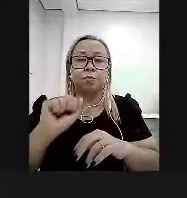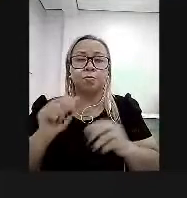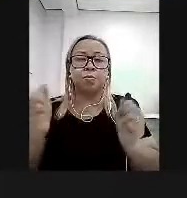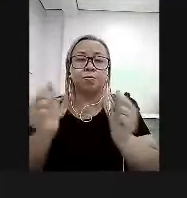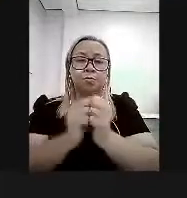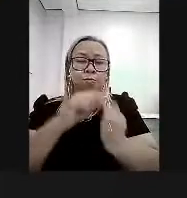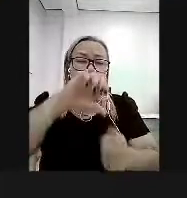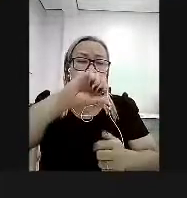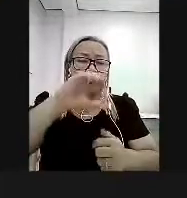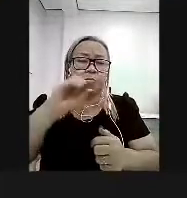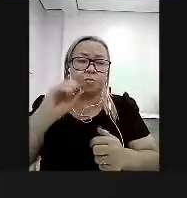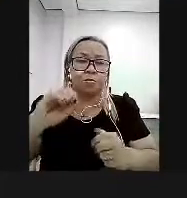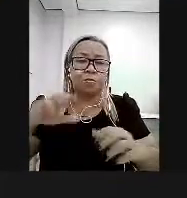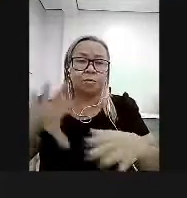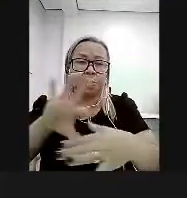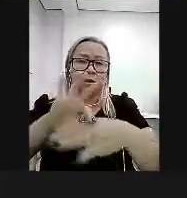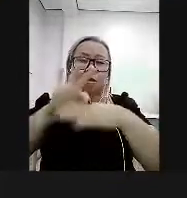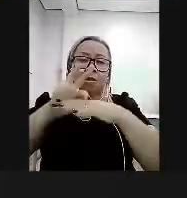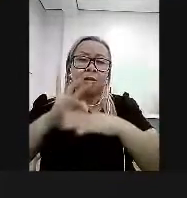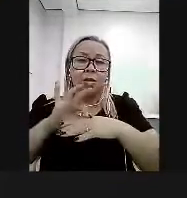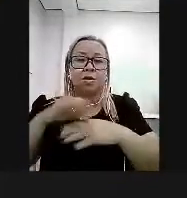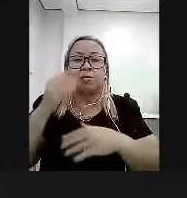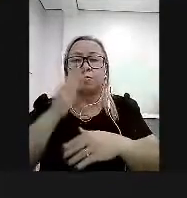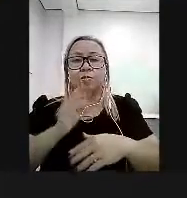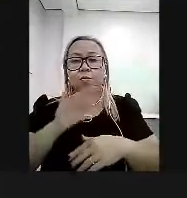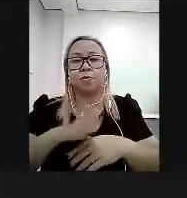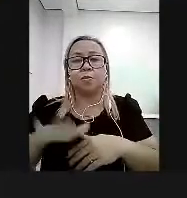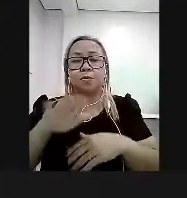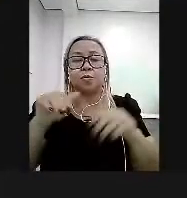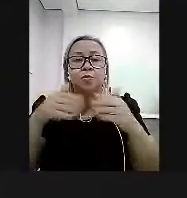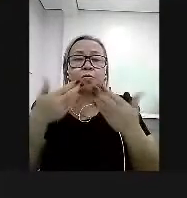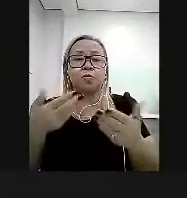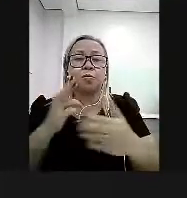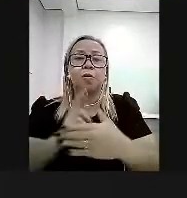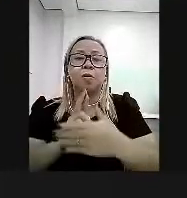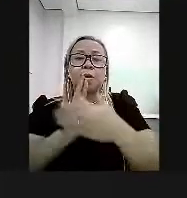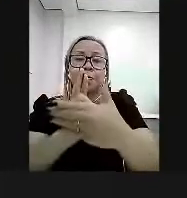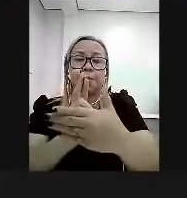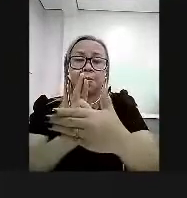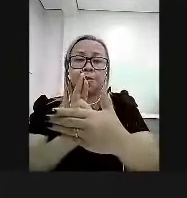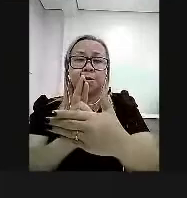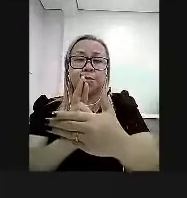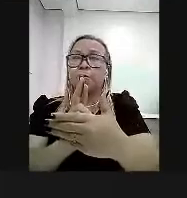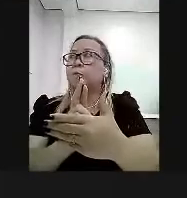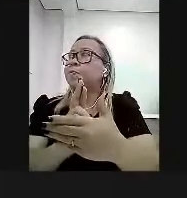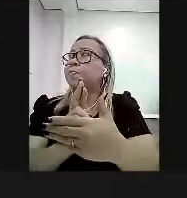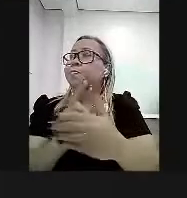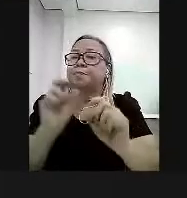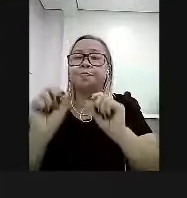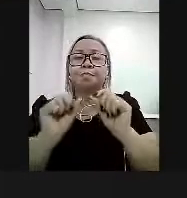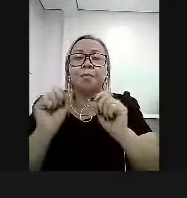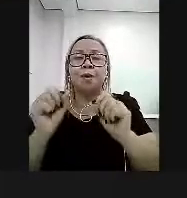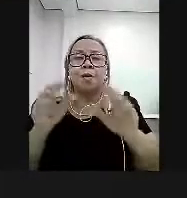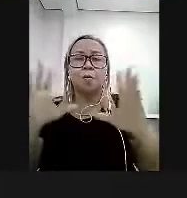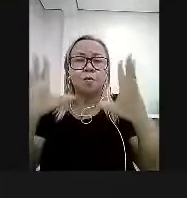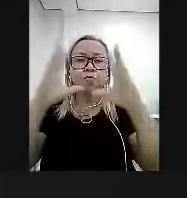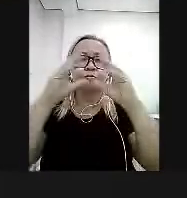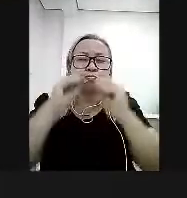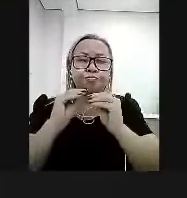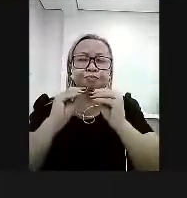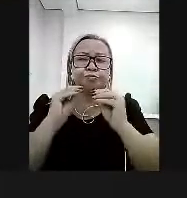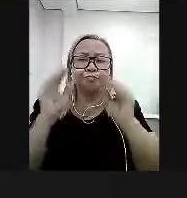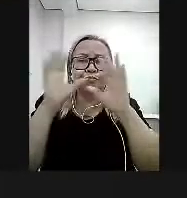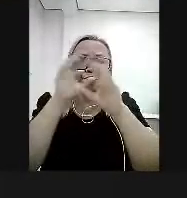lideranças estudantis do Brasil inteiro. Então aquilo representou vamos dizer, um apagão na